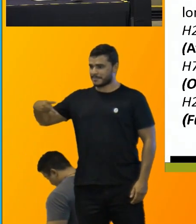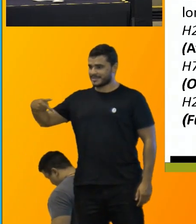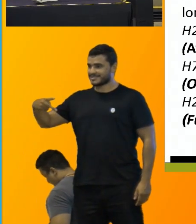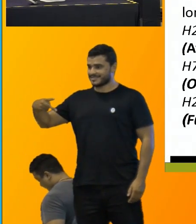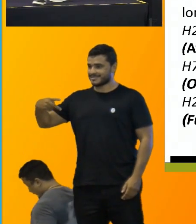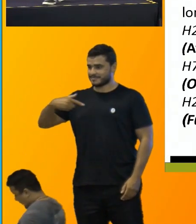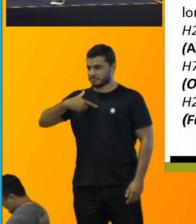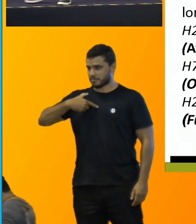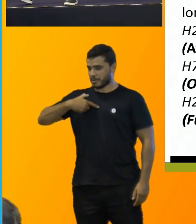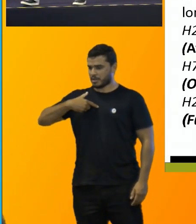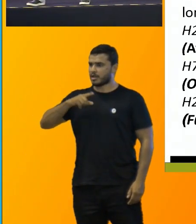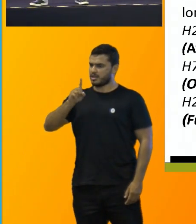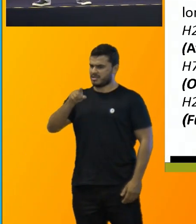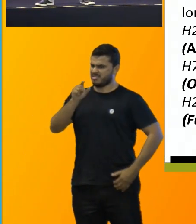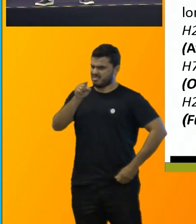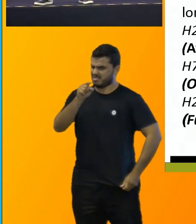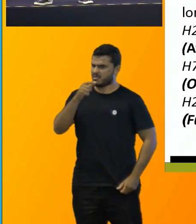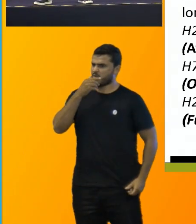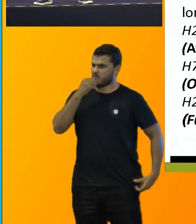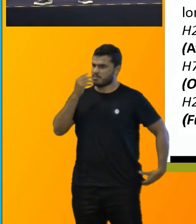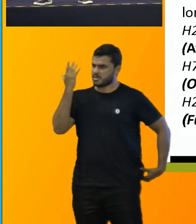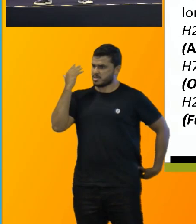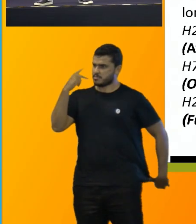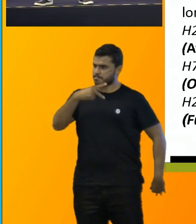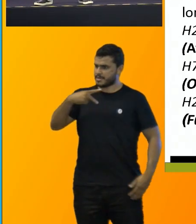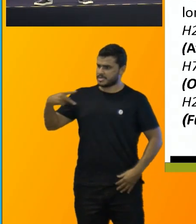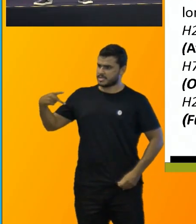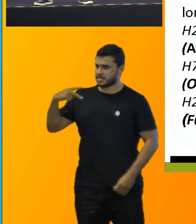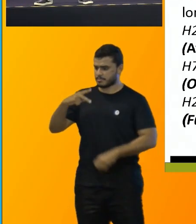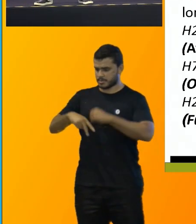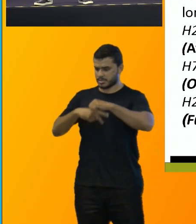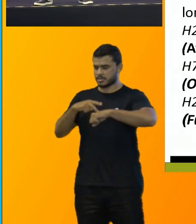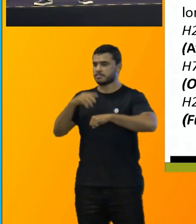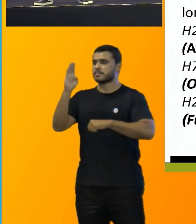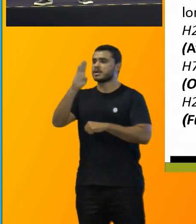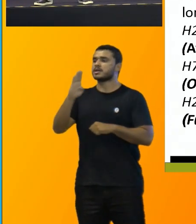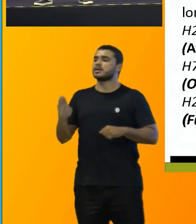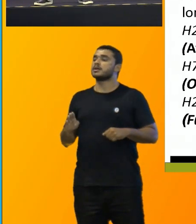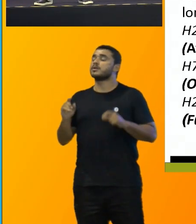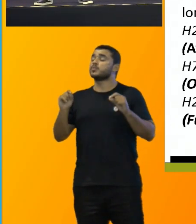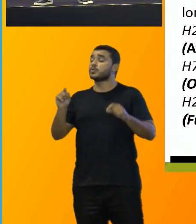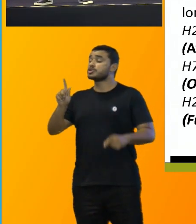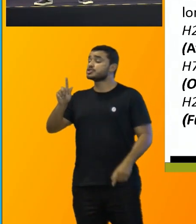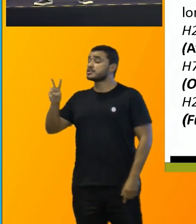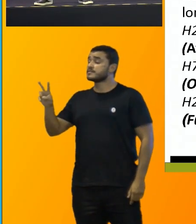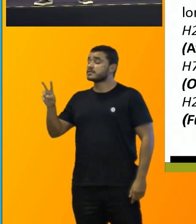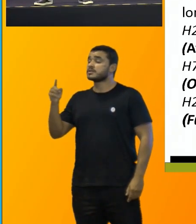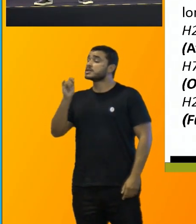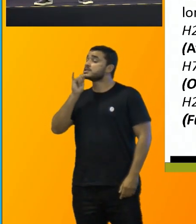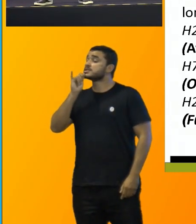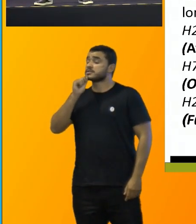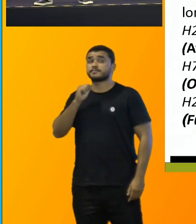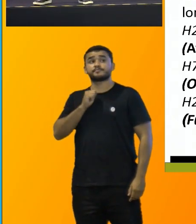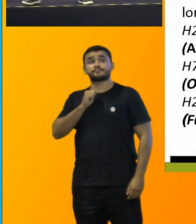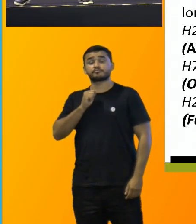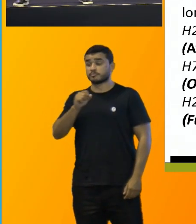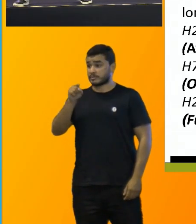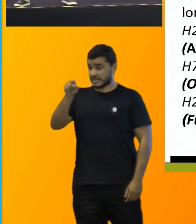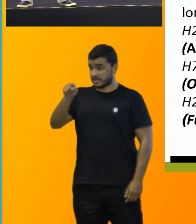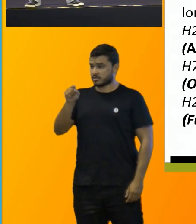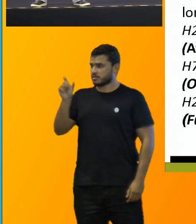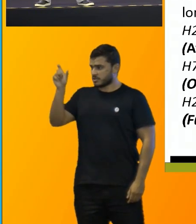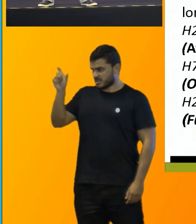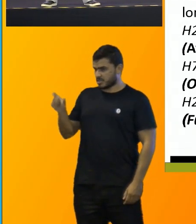vezes é institucional. Perceba, por exemplo, que, olha só o que eu vou dizer, quando tem a passagem de um poder político